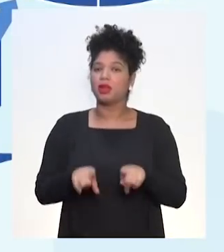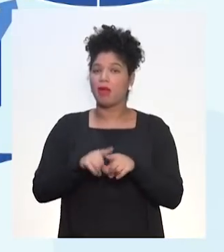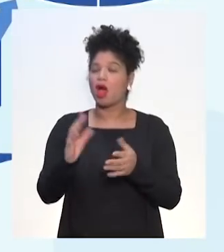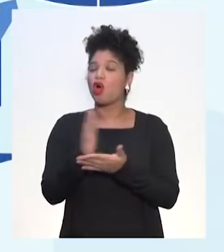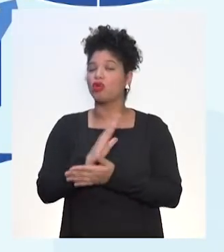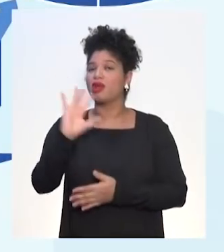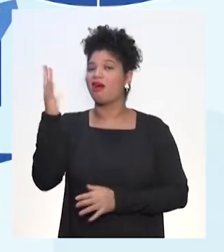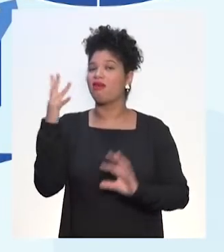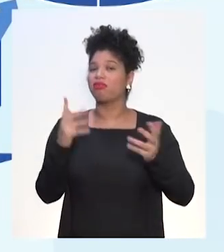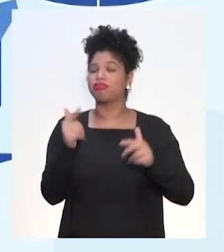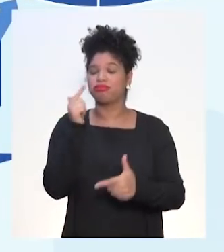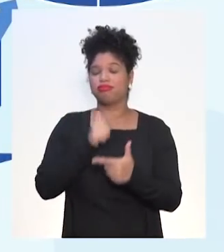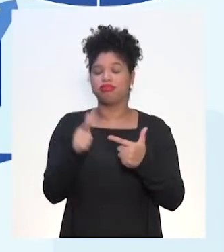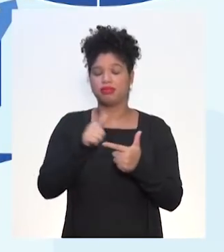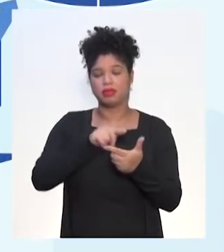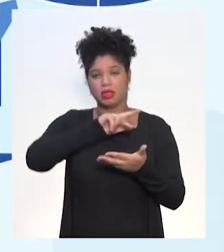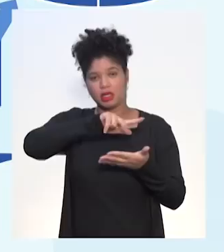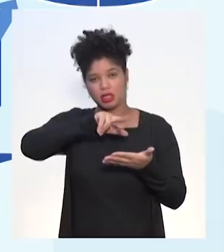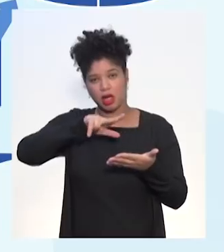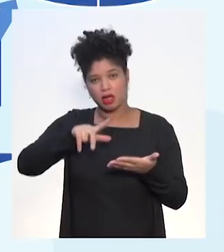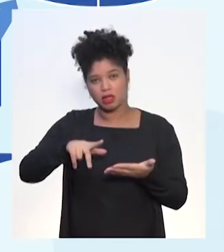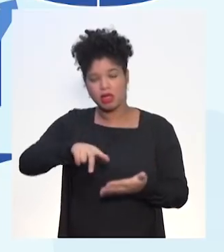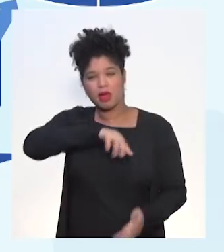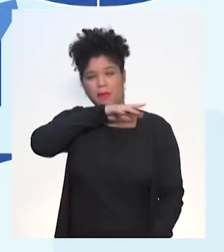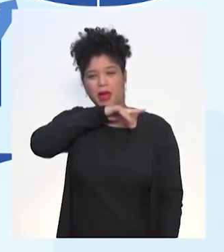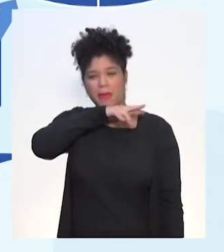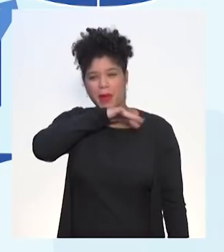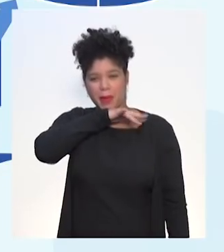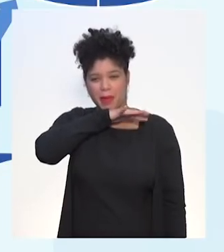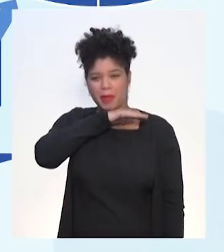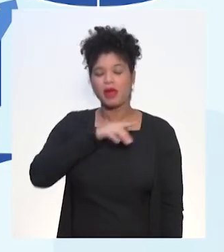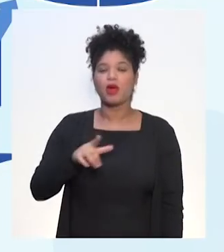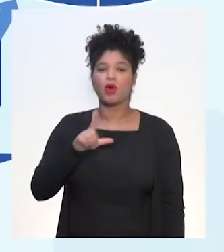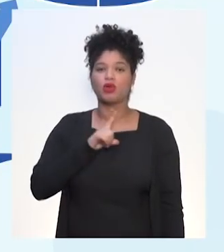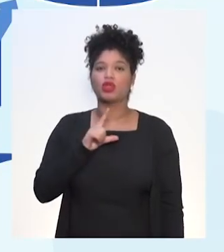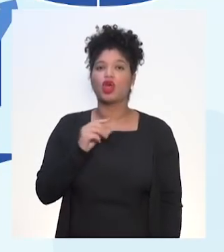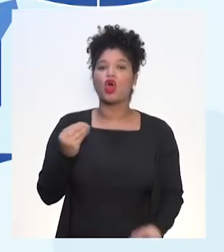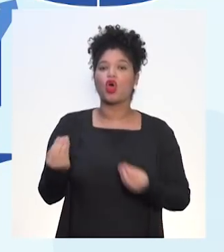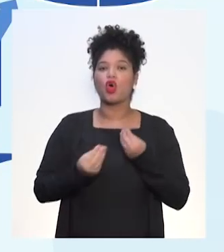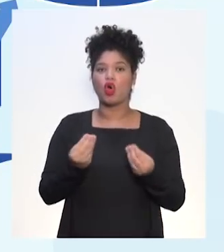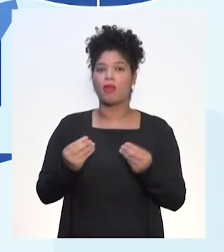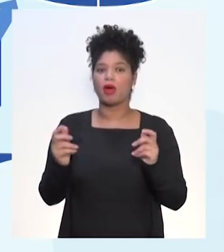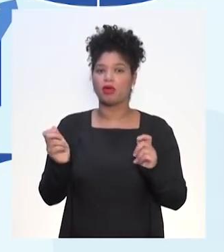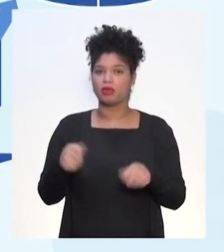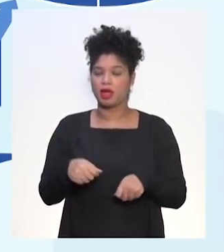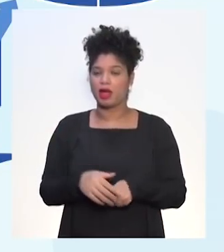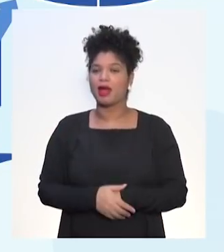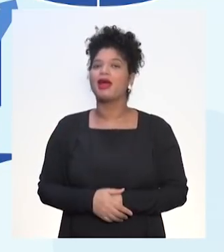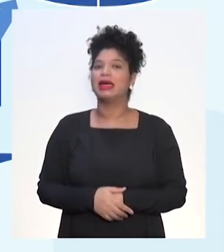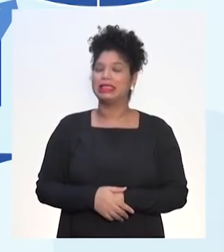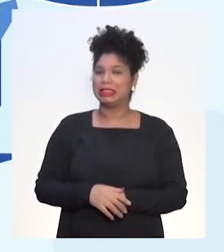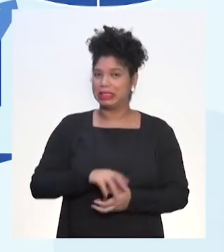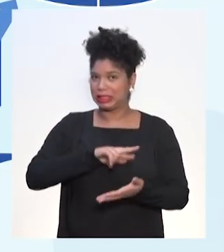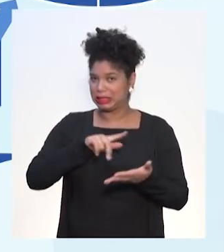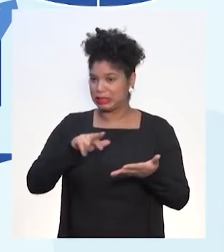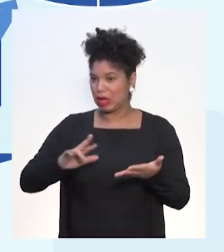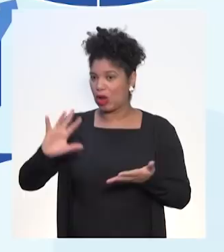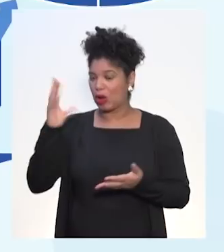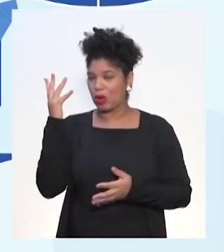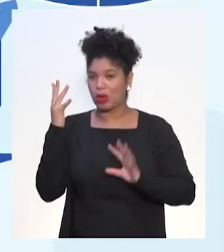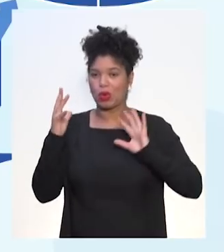crises generalizadas, e a gente percebe que vai rolar aqui um bate-bola entre essas crises,